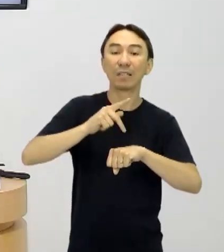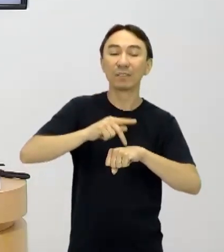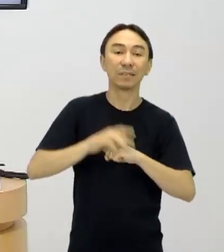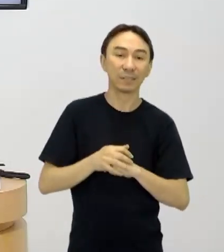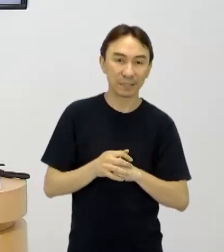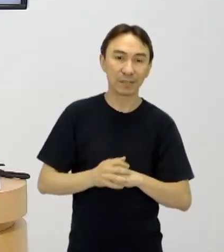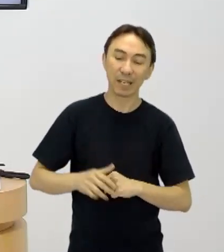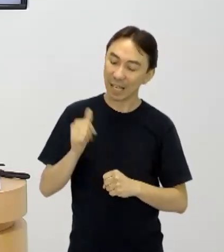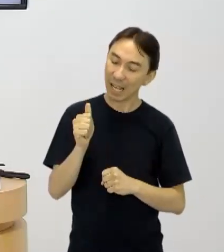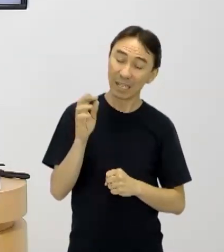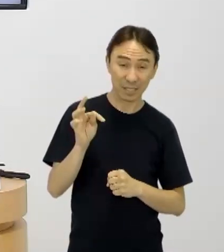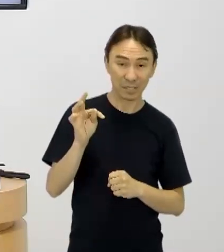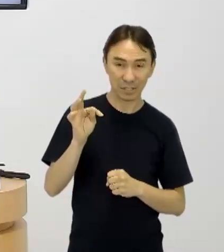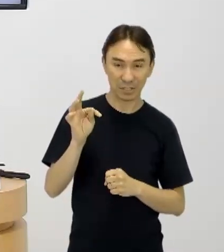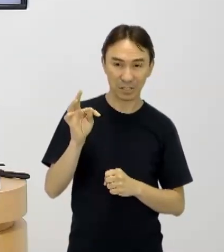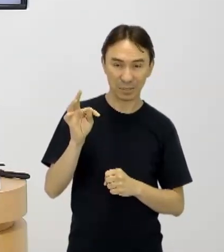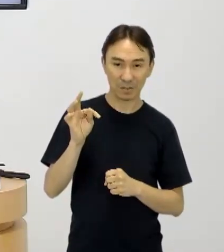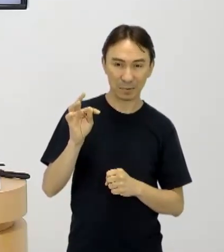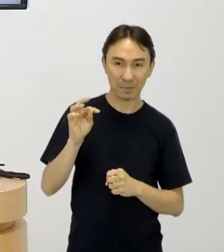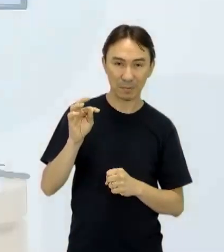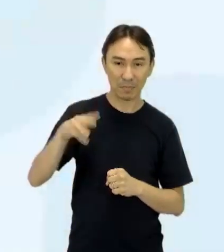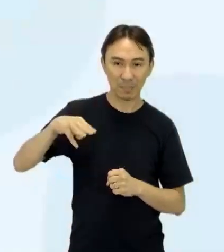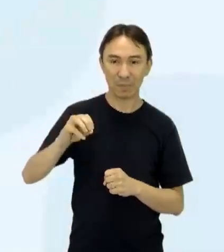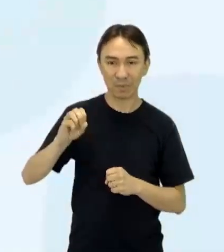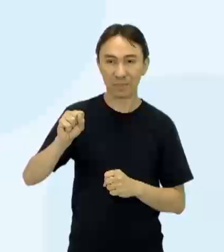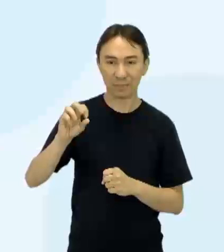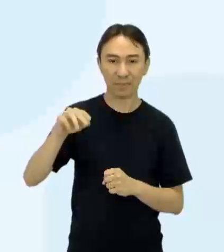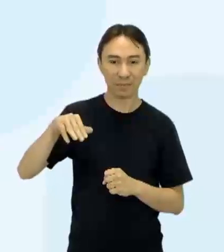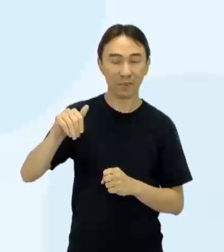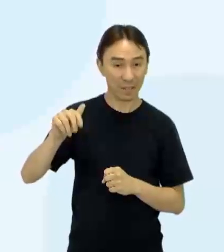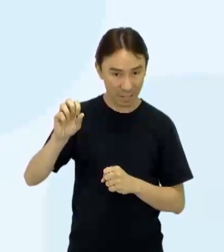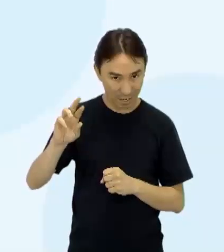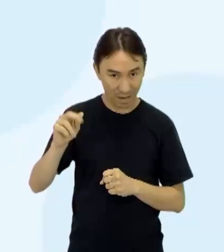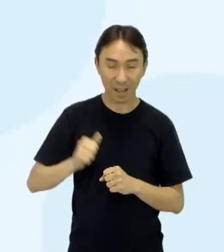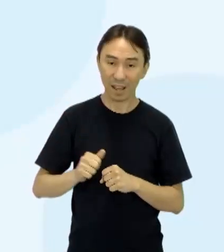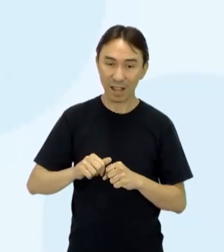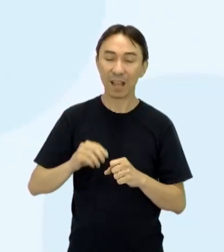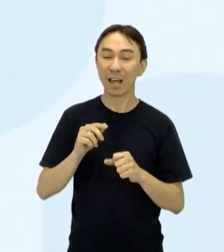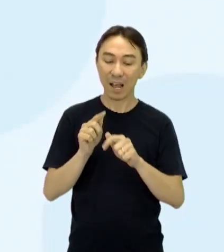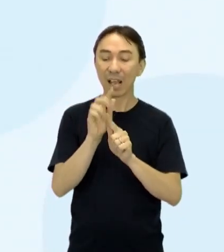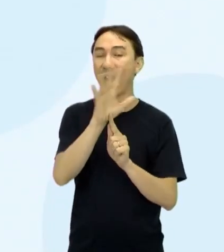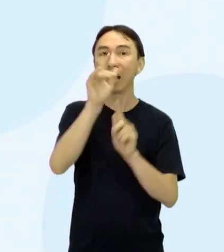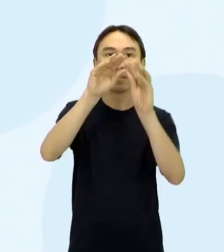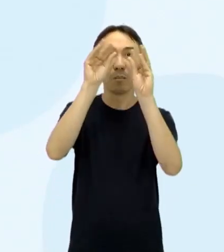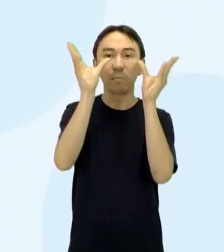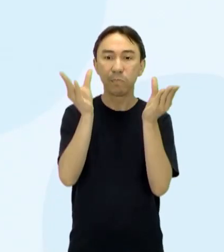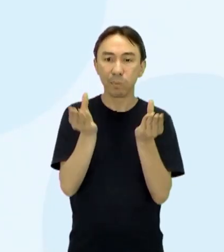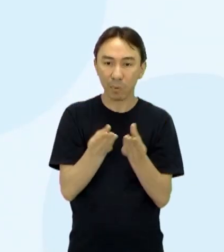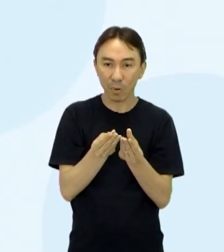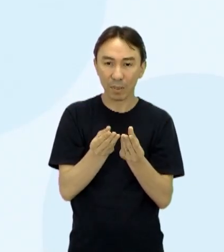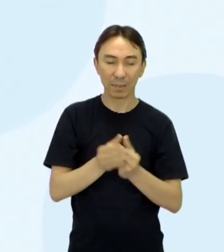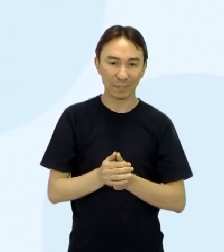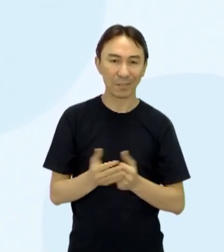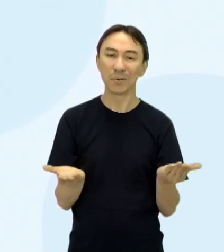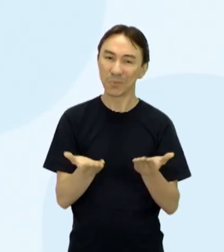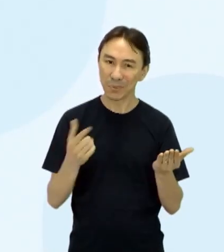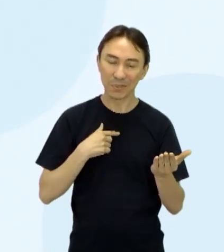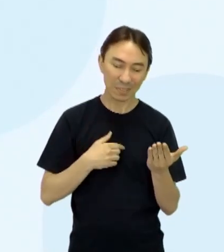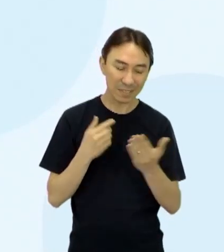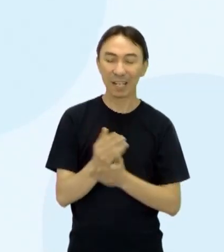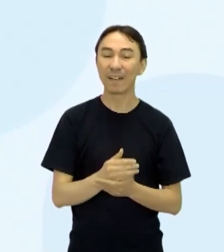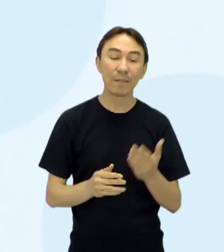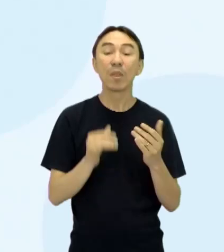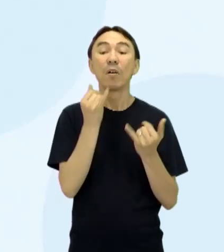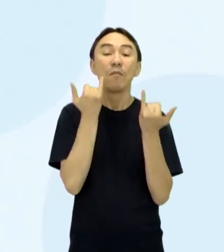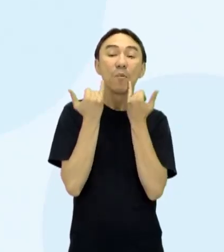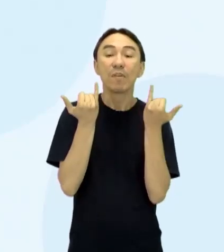bem. Como é que a gente vai fazer essa aula? Nós vamos conduzir assim, ó, vamos comparar algumas informações, isso que mais a gente vai fazer,